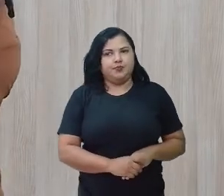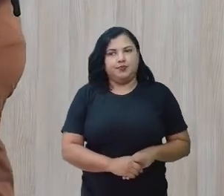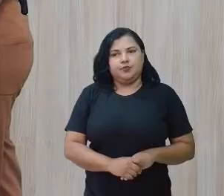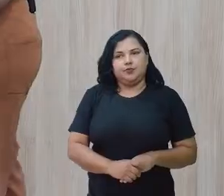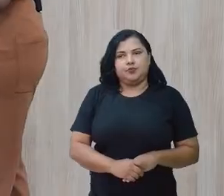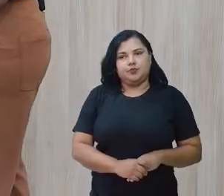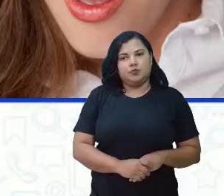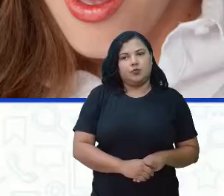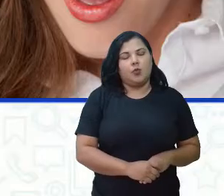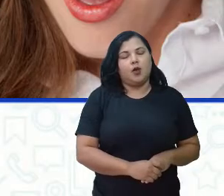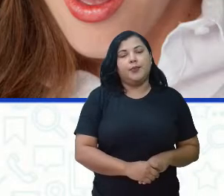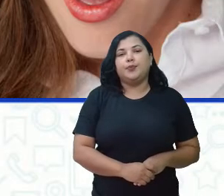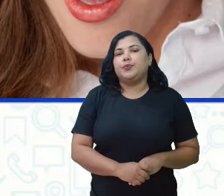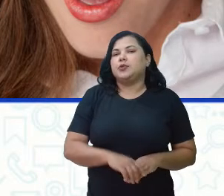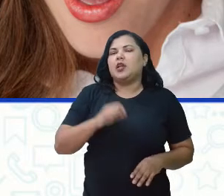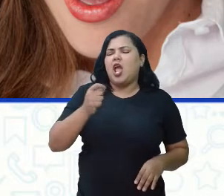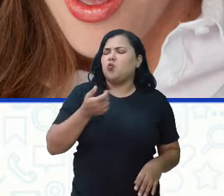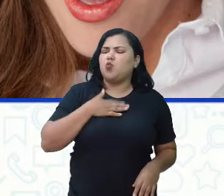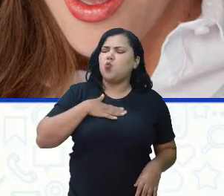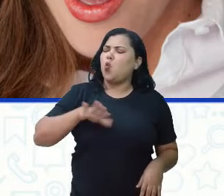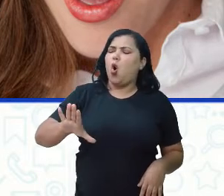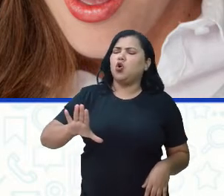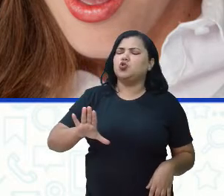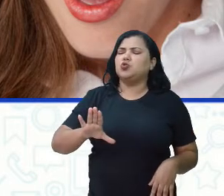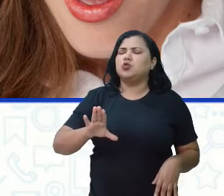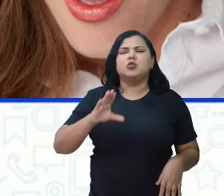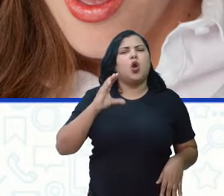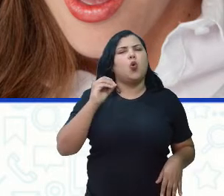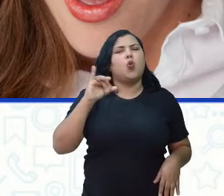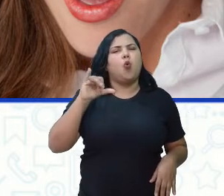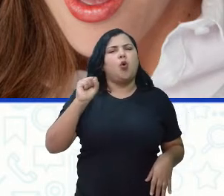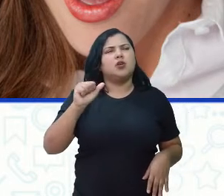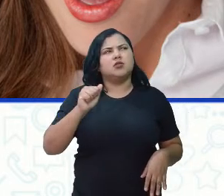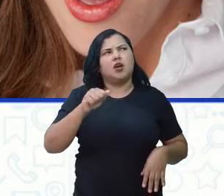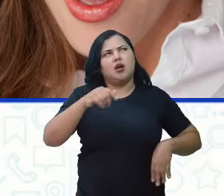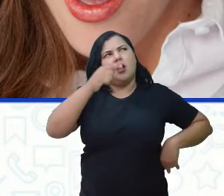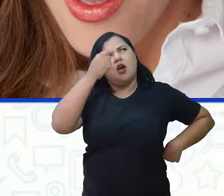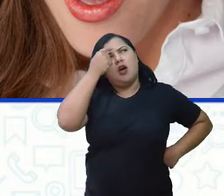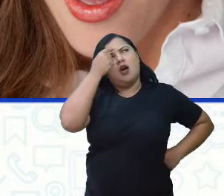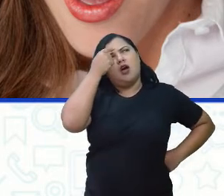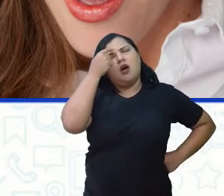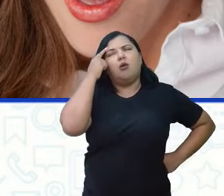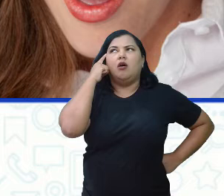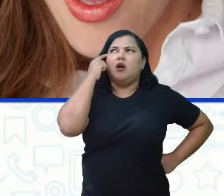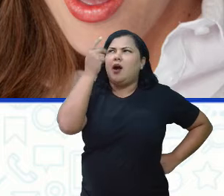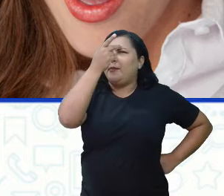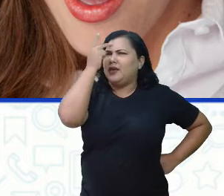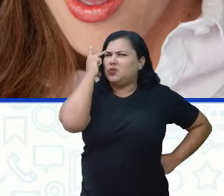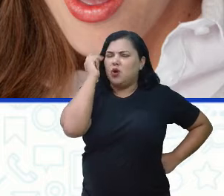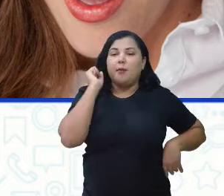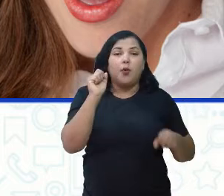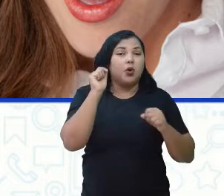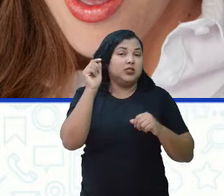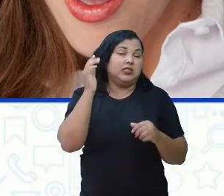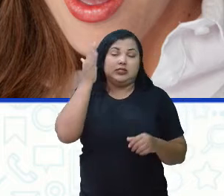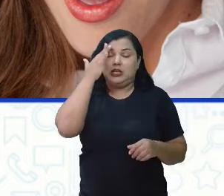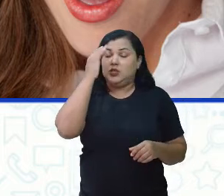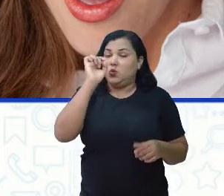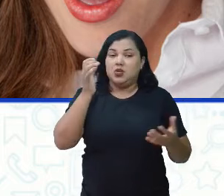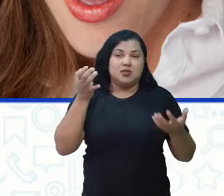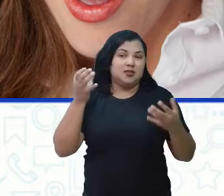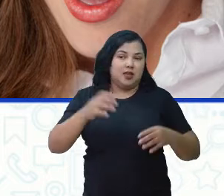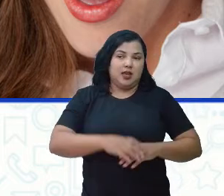Por exemplo, eu não gosto dessa coisa. O ouvinte interlocutor pode entender o que quiser dessa sentença solta,